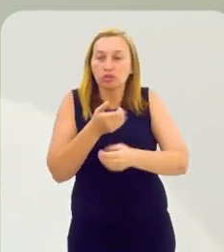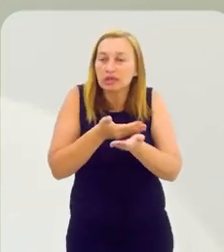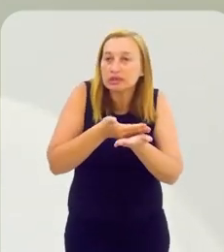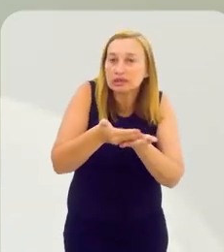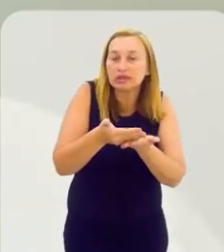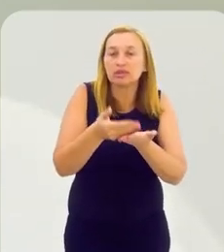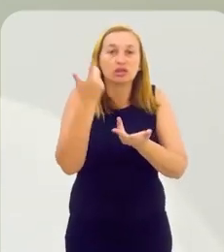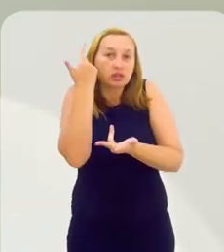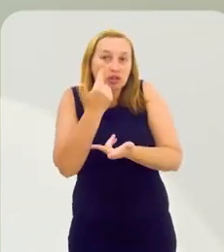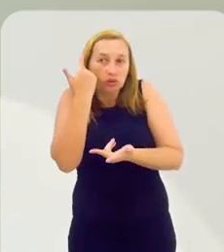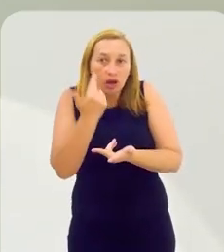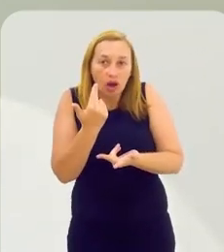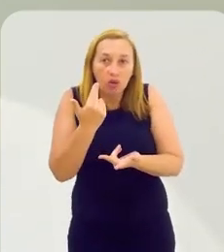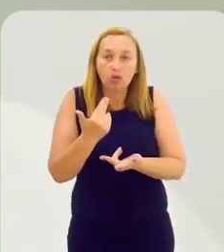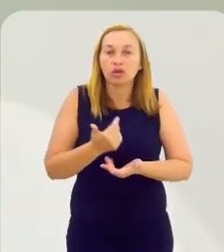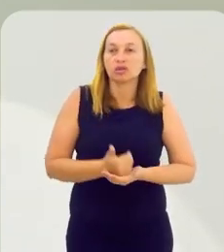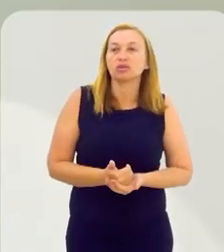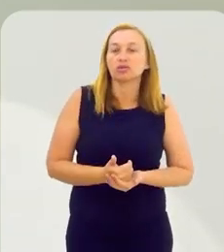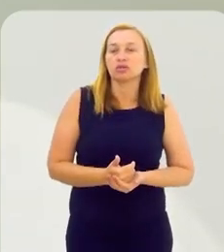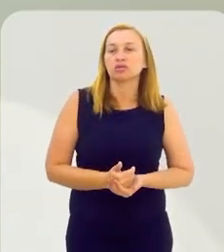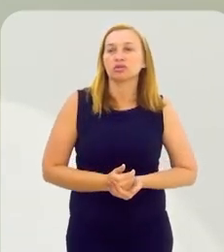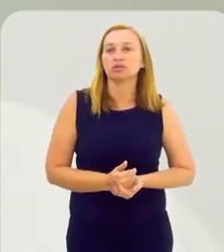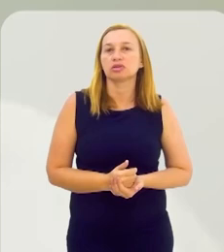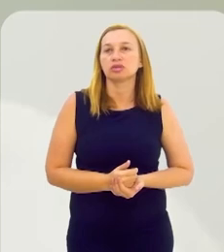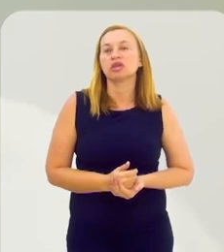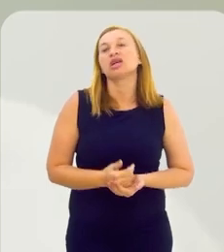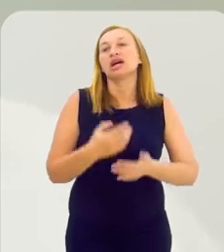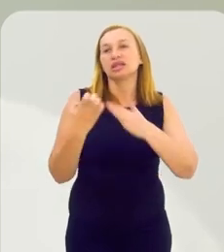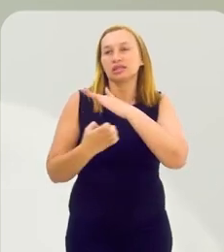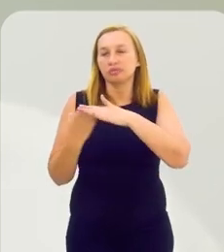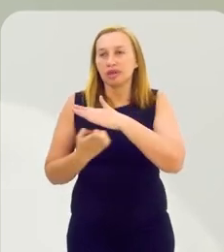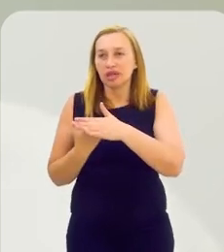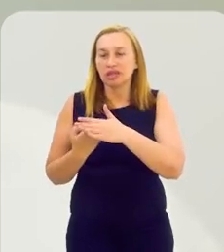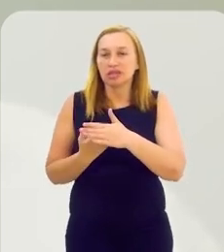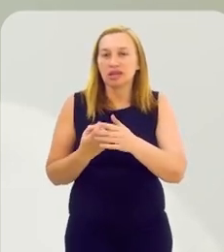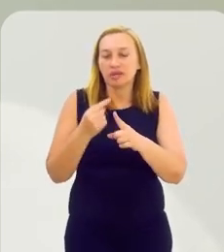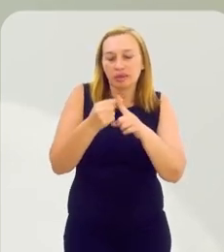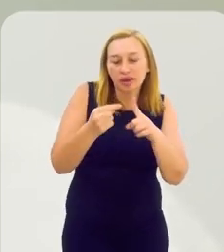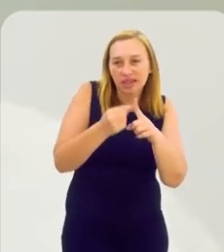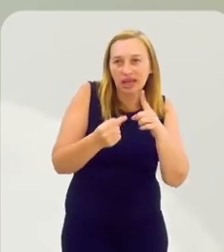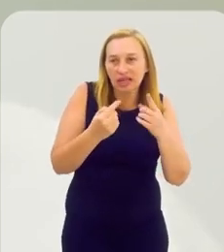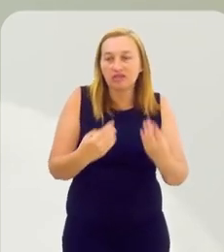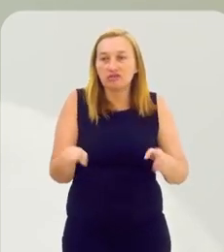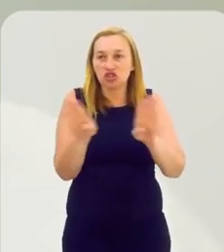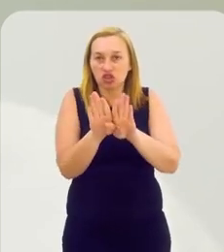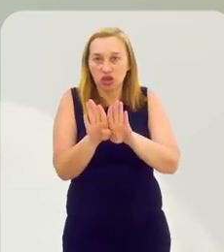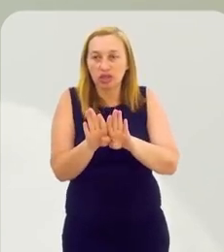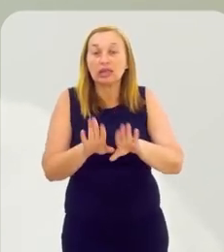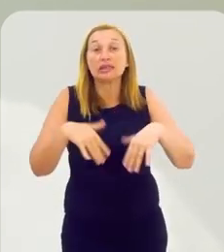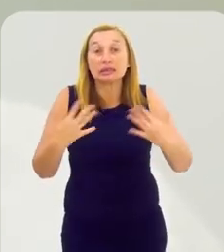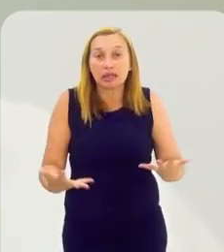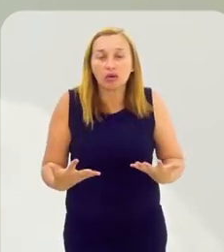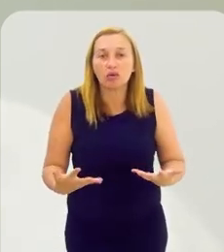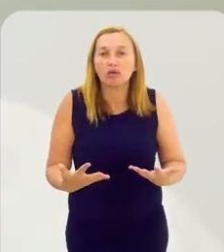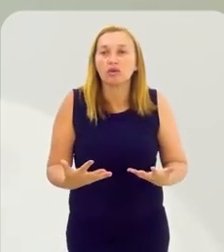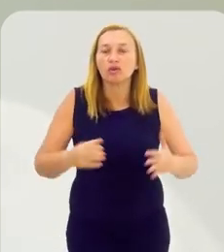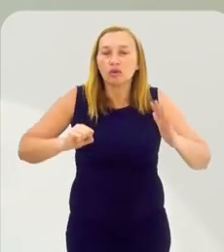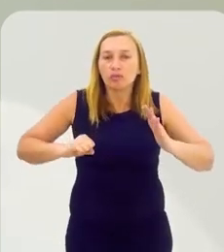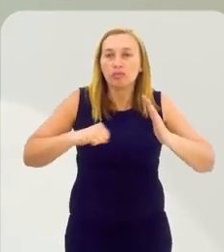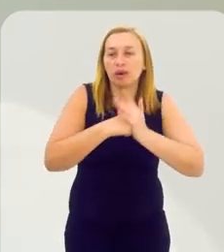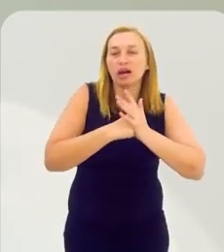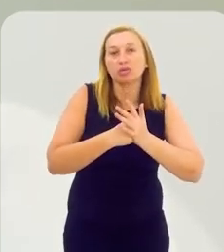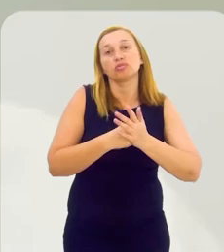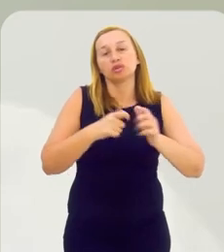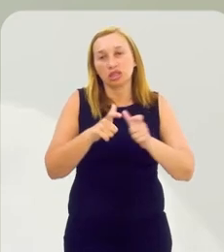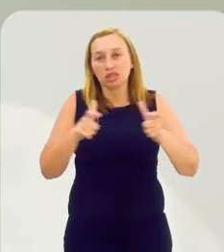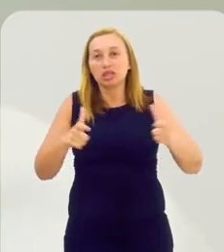voltando, isso é natural. Mas a gente chegou a ter mais ou menos 1/4 das empresas do setor fechadas em definitivo, tá? Então, foi um